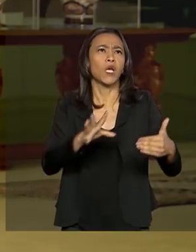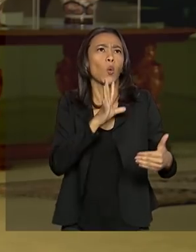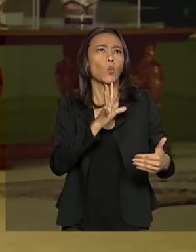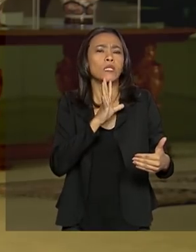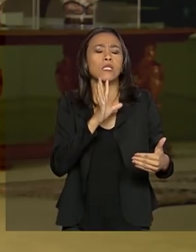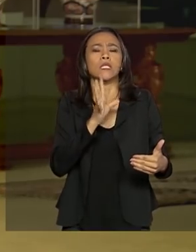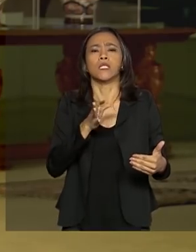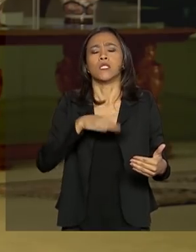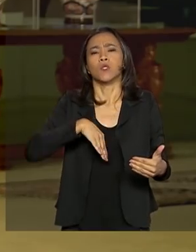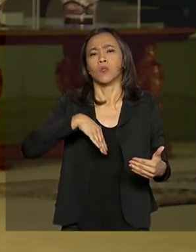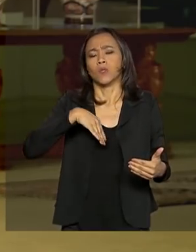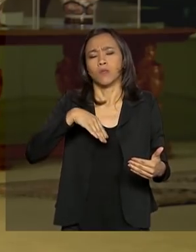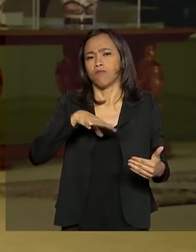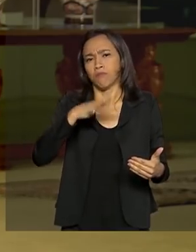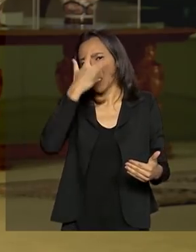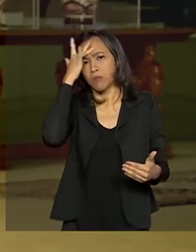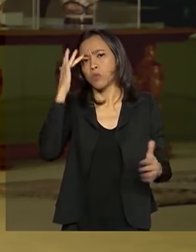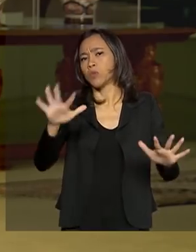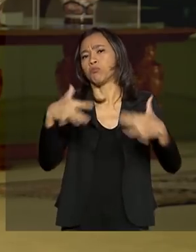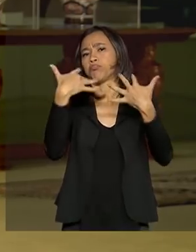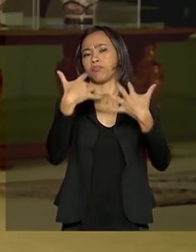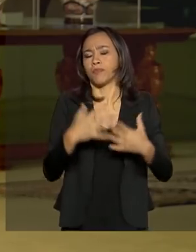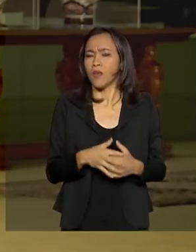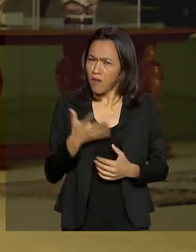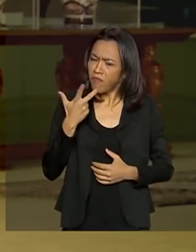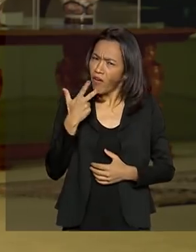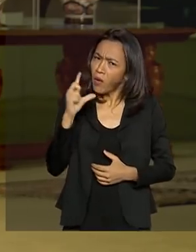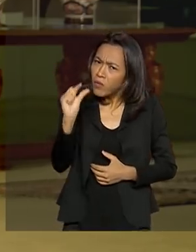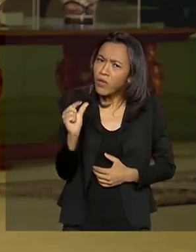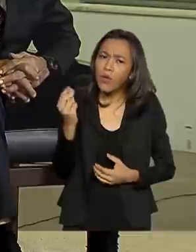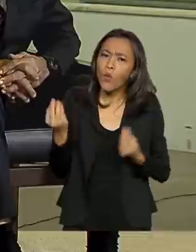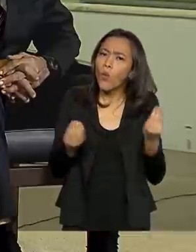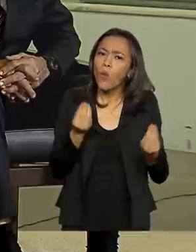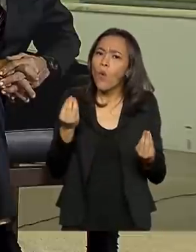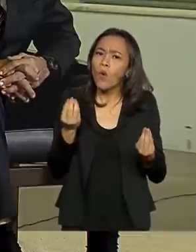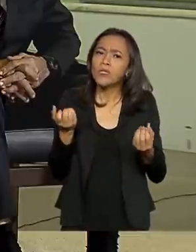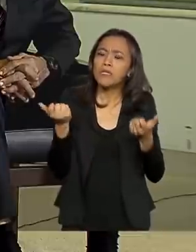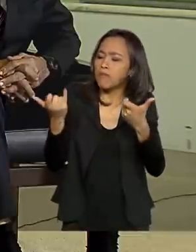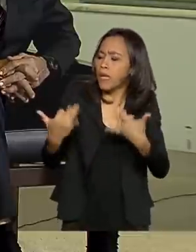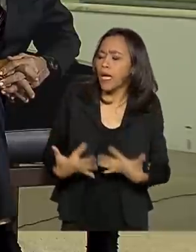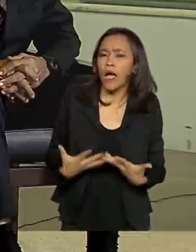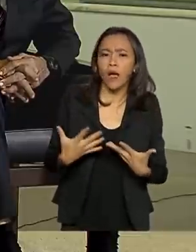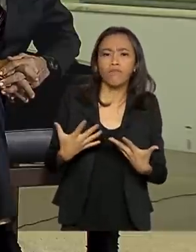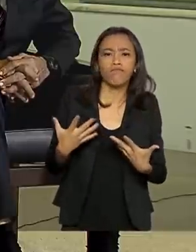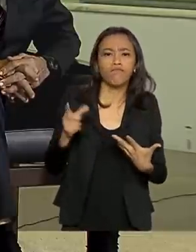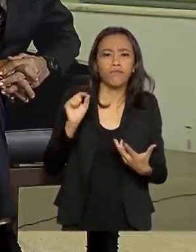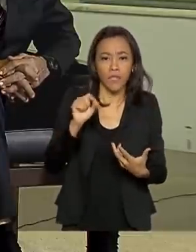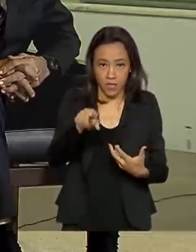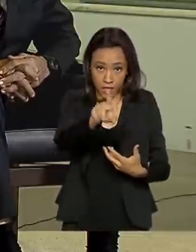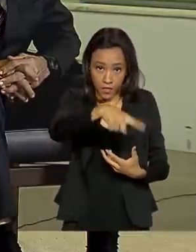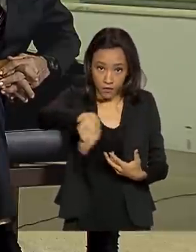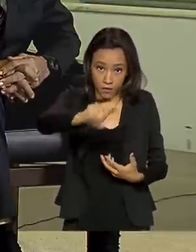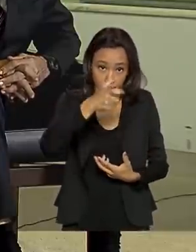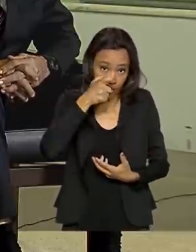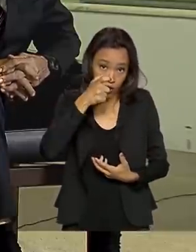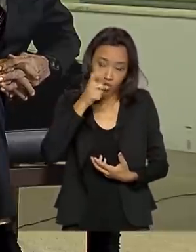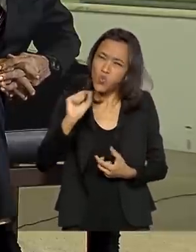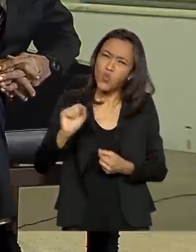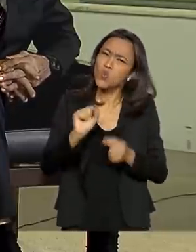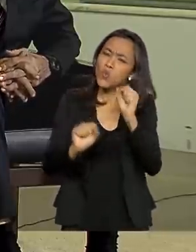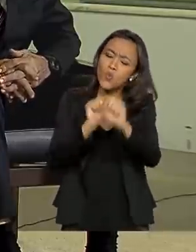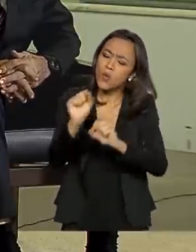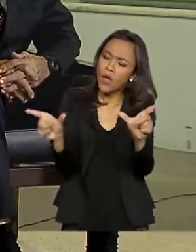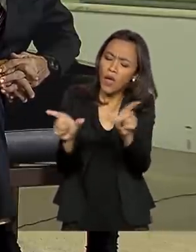pelo povo, pelo povão que nos assiste. Então, eu gostaria que o senhor falasse qual tem sido, primeiro explicasse para o público que está nos assistindo o que, que é o GSI,